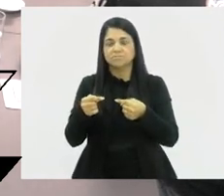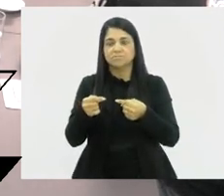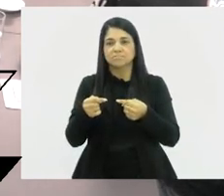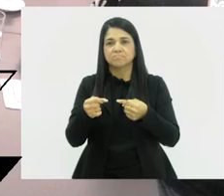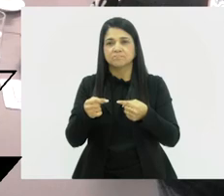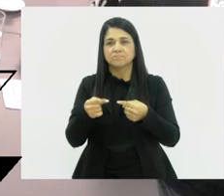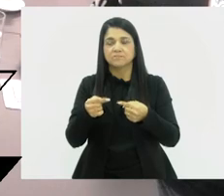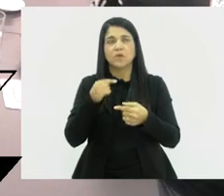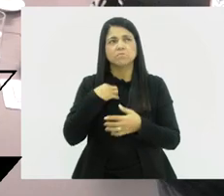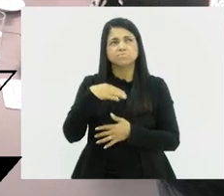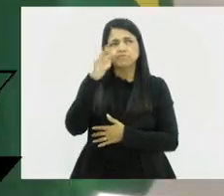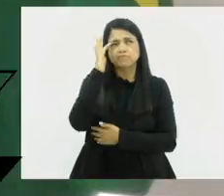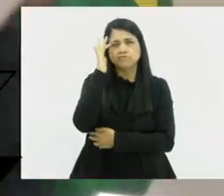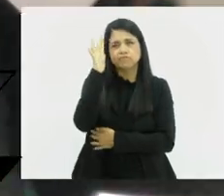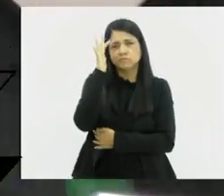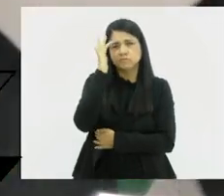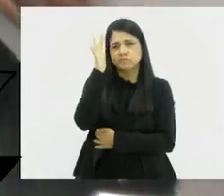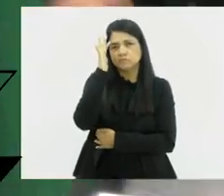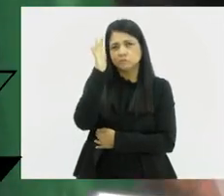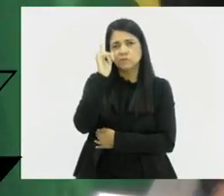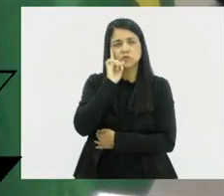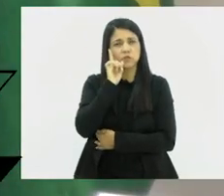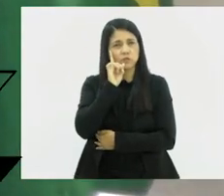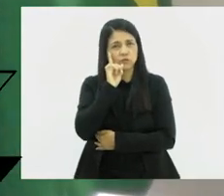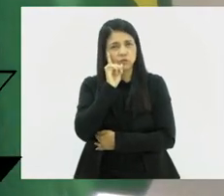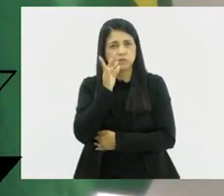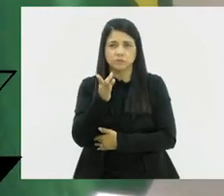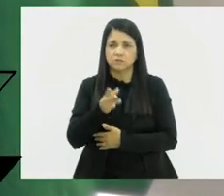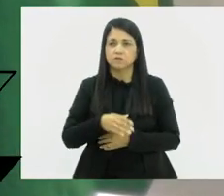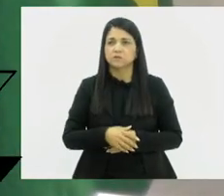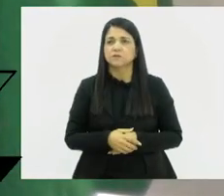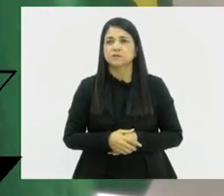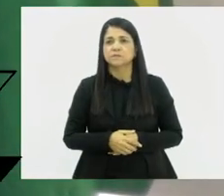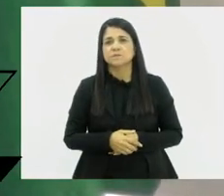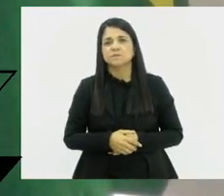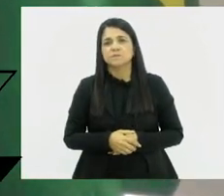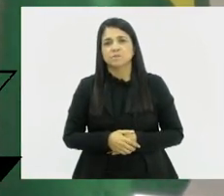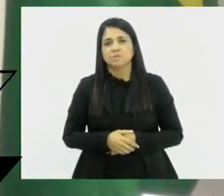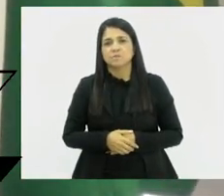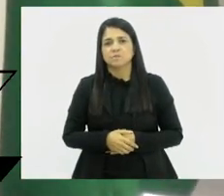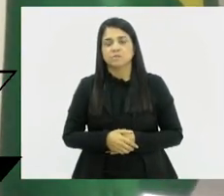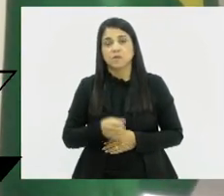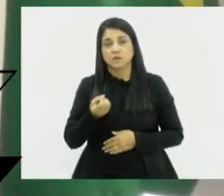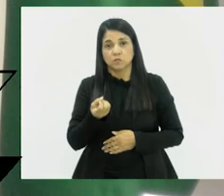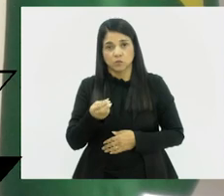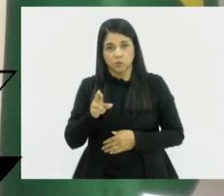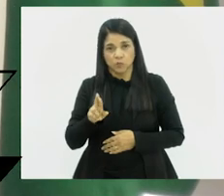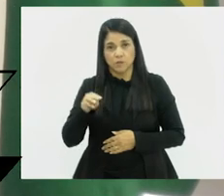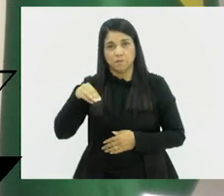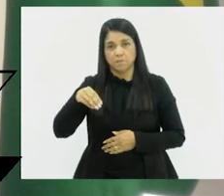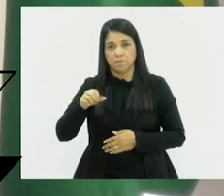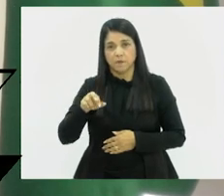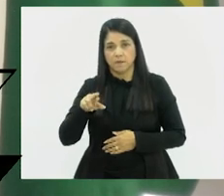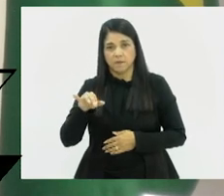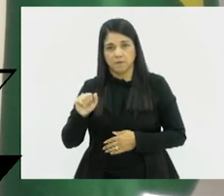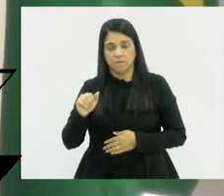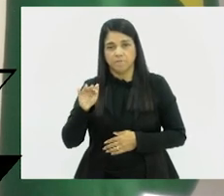as reflexões, né, do dia a dia. E como a doutora Maria Fernanda falou,